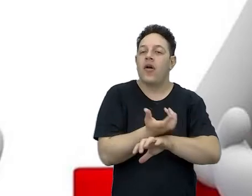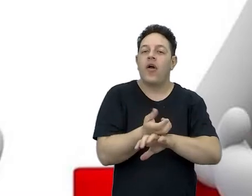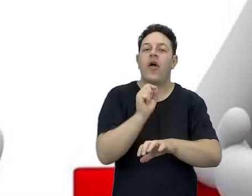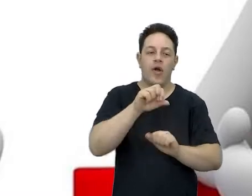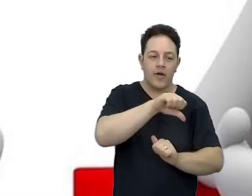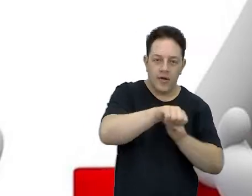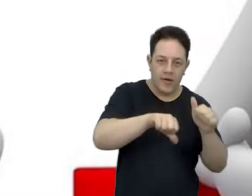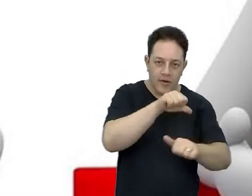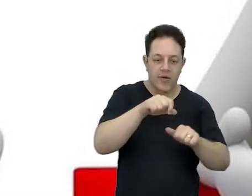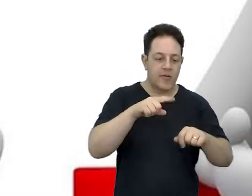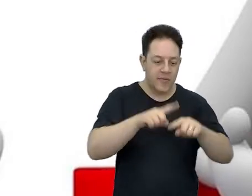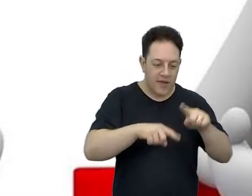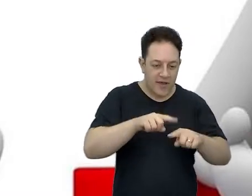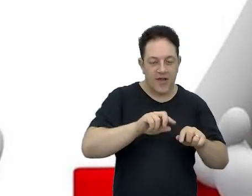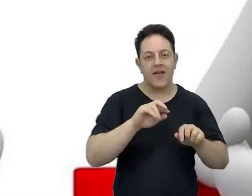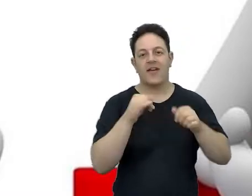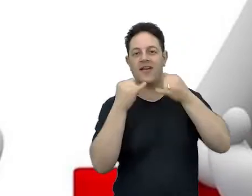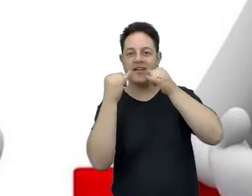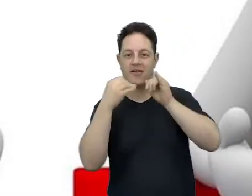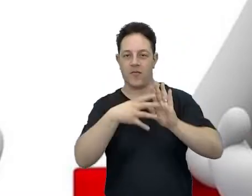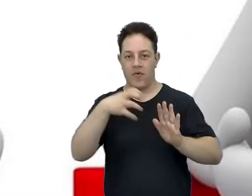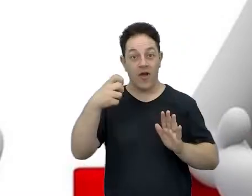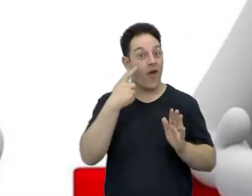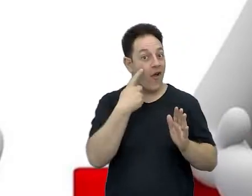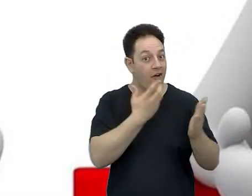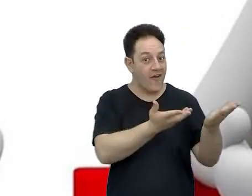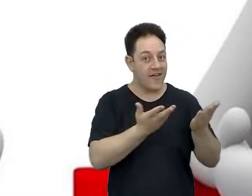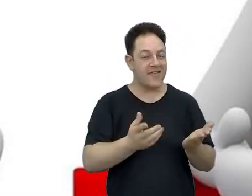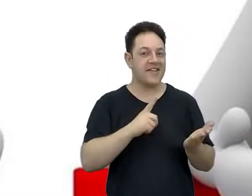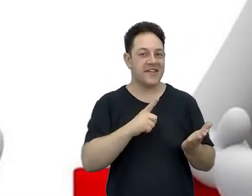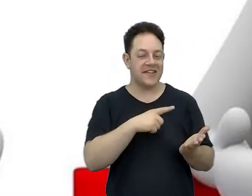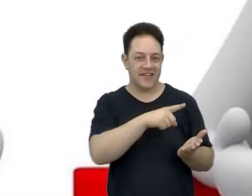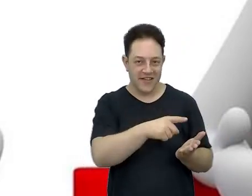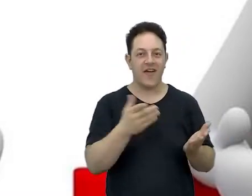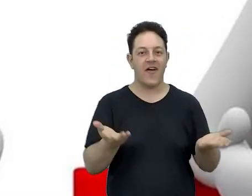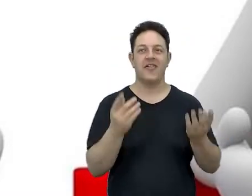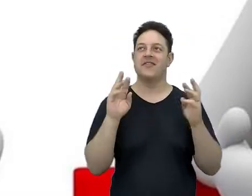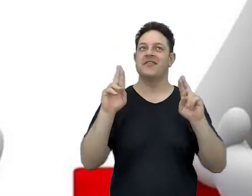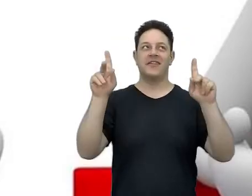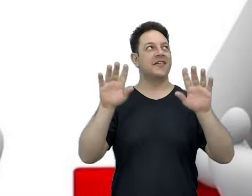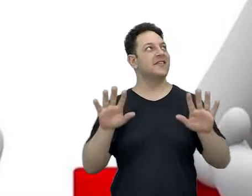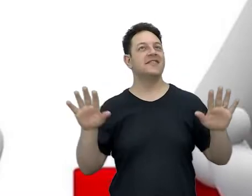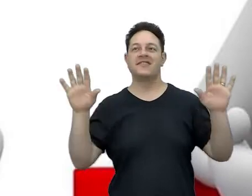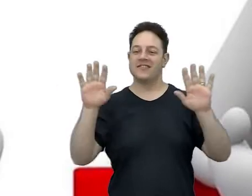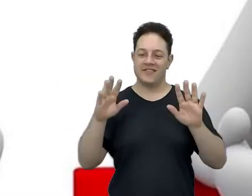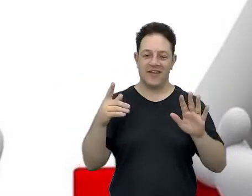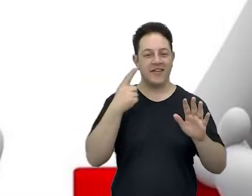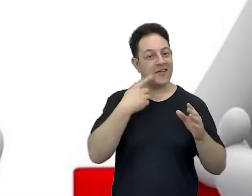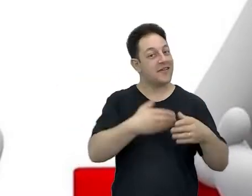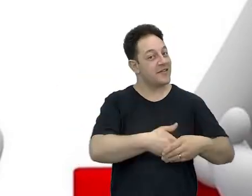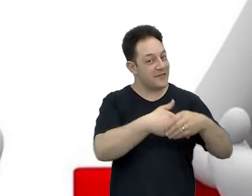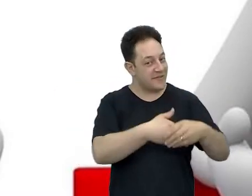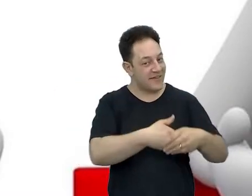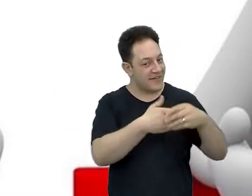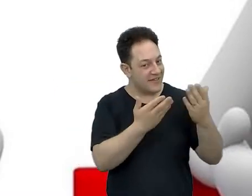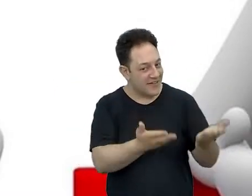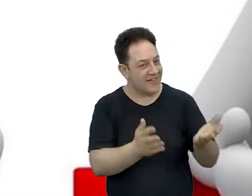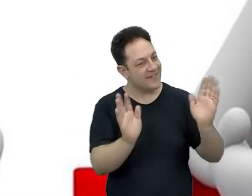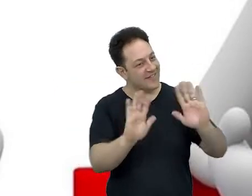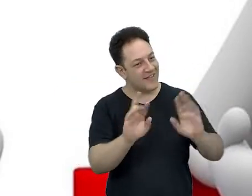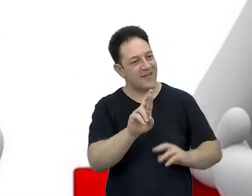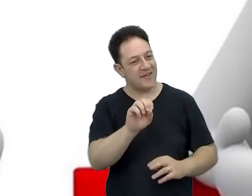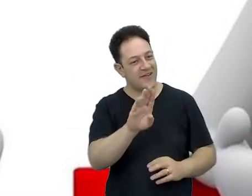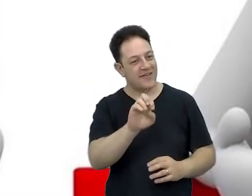de matéria e energia. E hoje eu trouxe para vocês uma convidada, por isso a gente está nesse cenário um pouco diferente, vamos cumprimentá-la. Oi, Roberta,